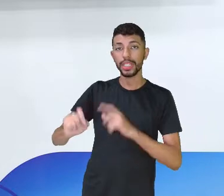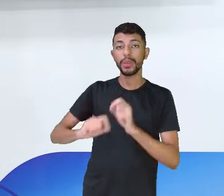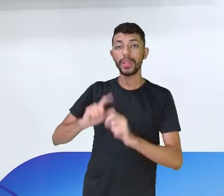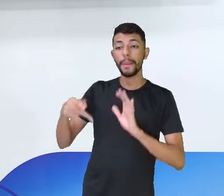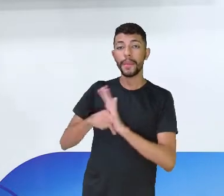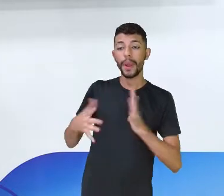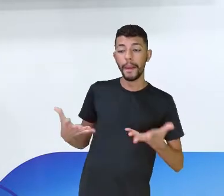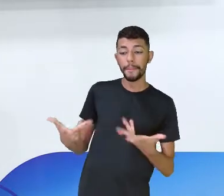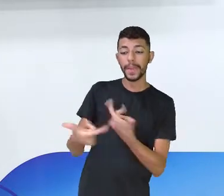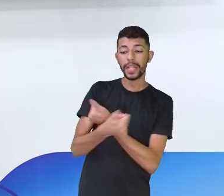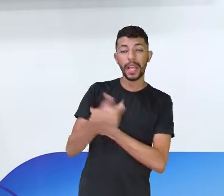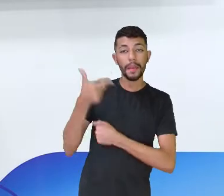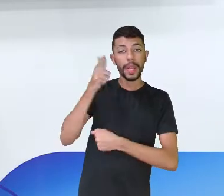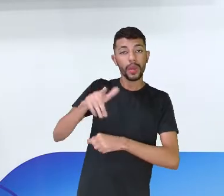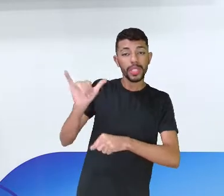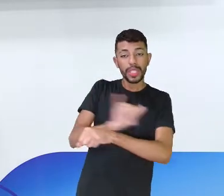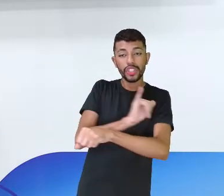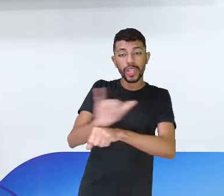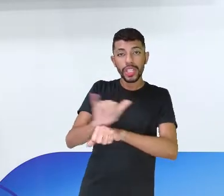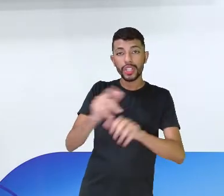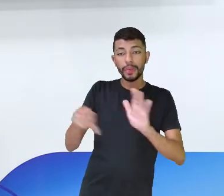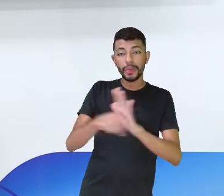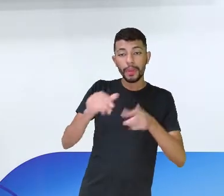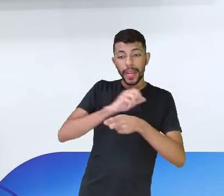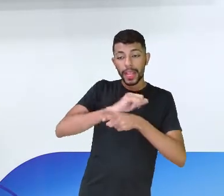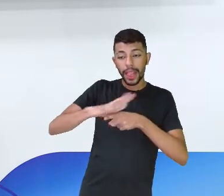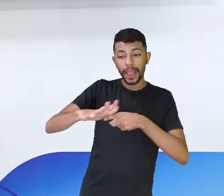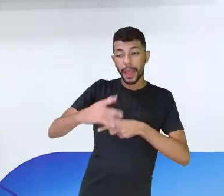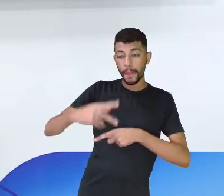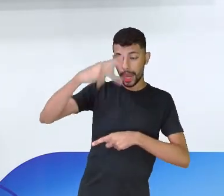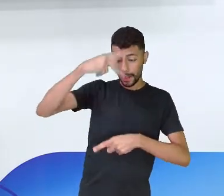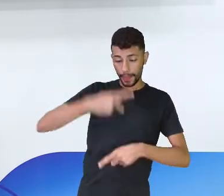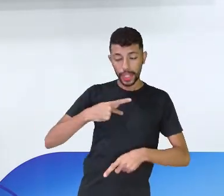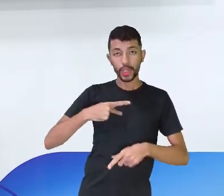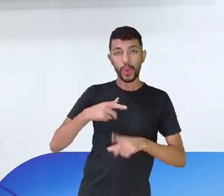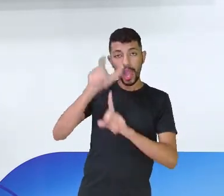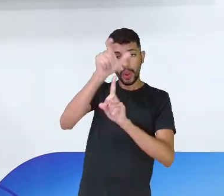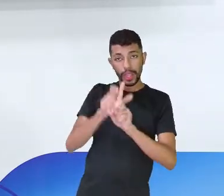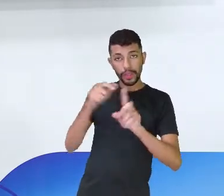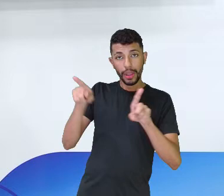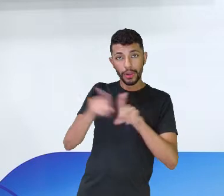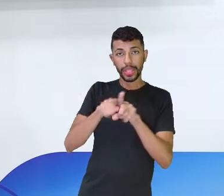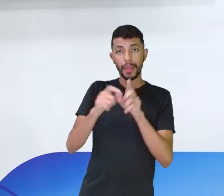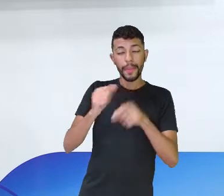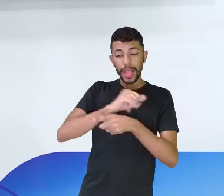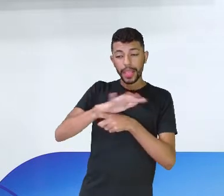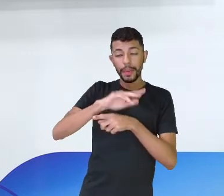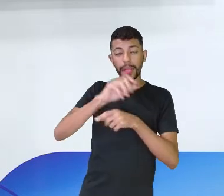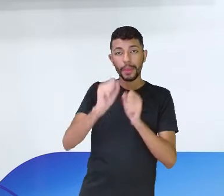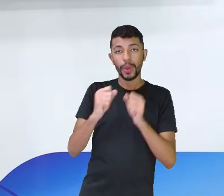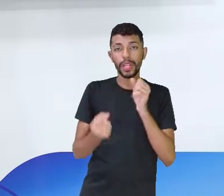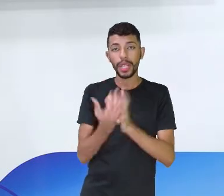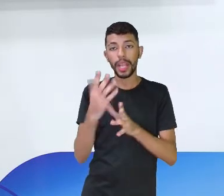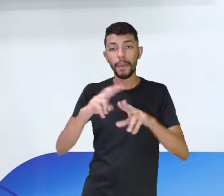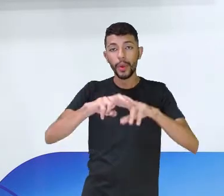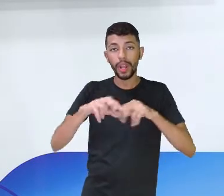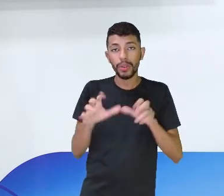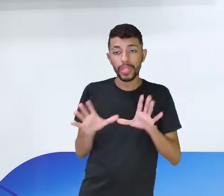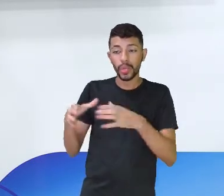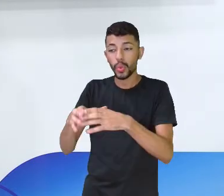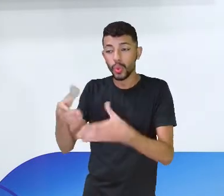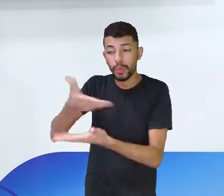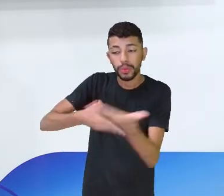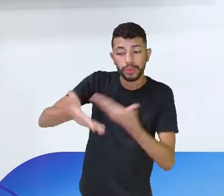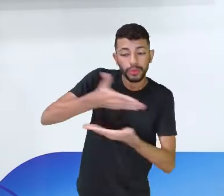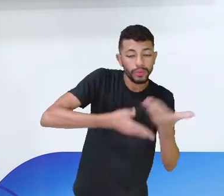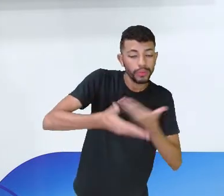elas encontrem saídas para as demandas pessoais, individuais e para as demandas que surgem a partir da interação com os grupos.